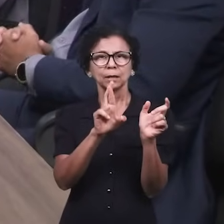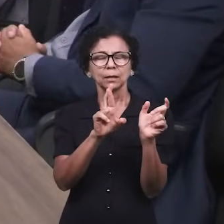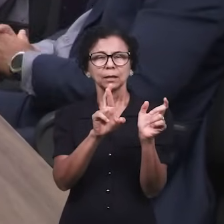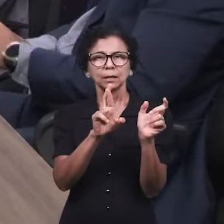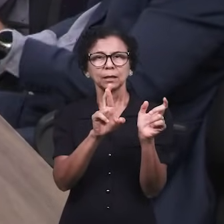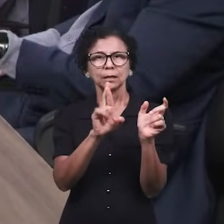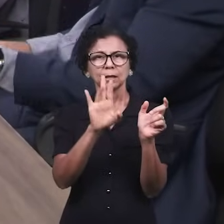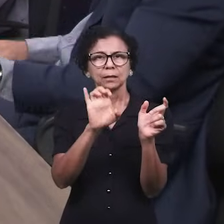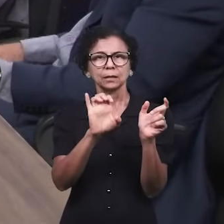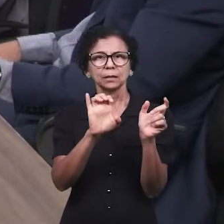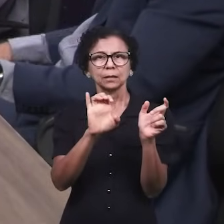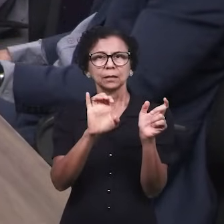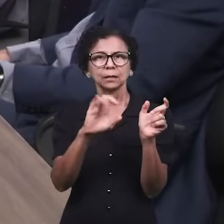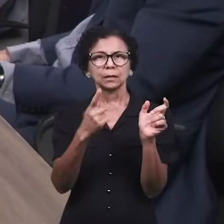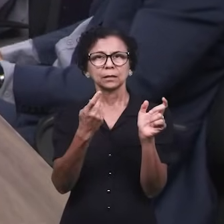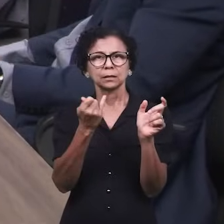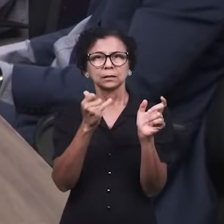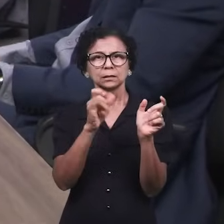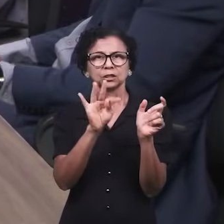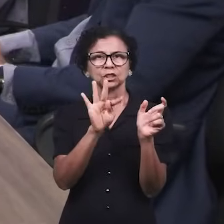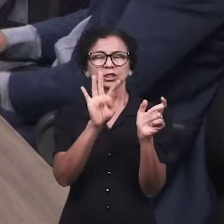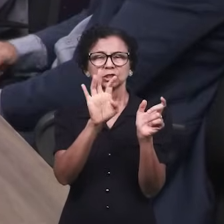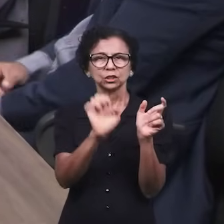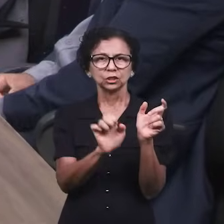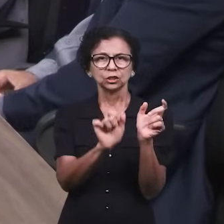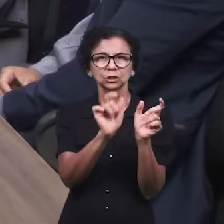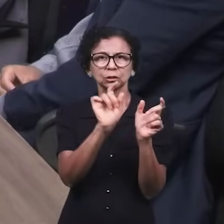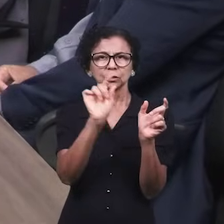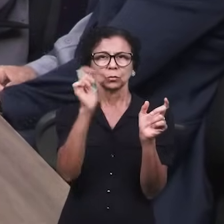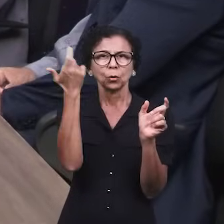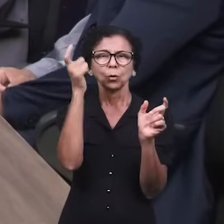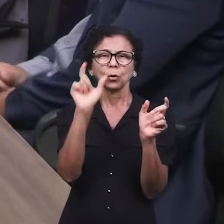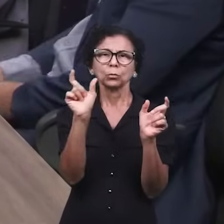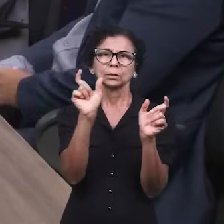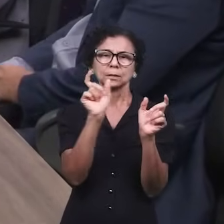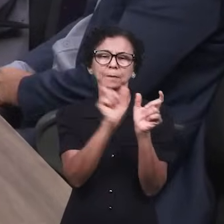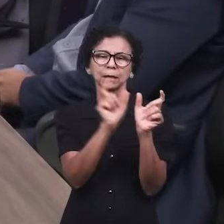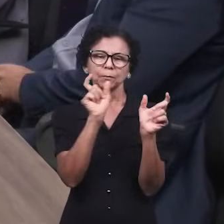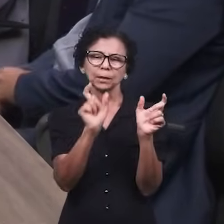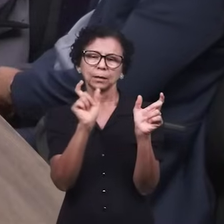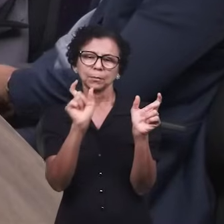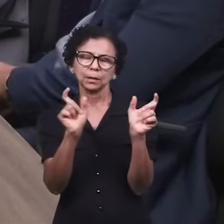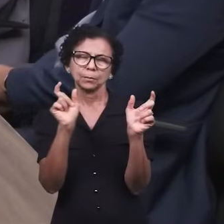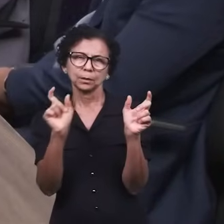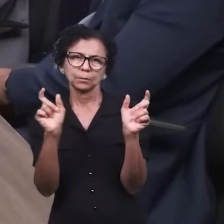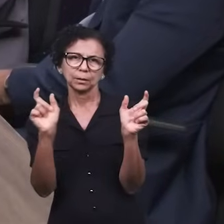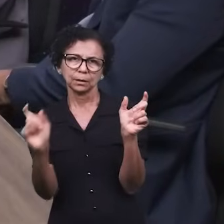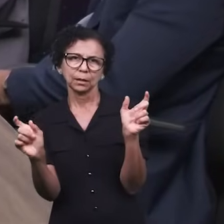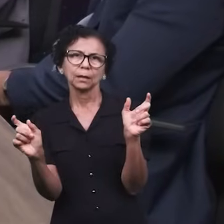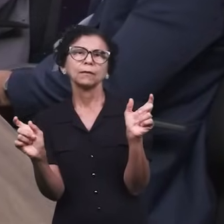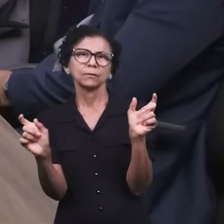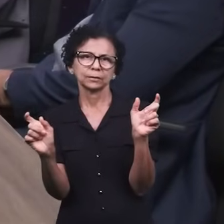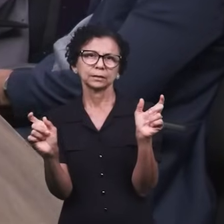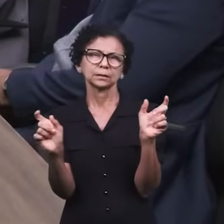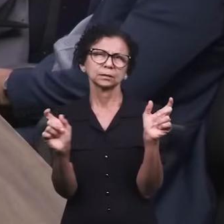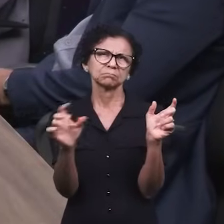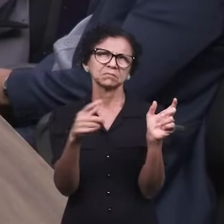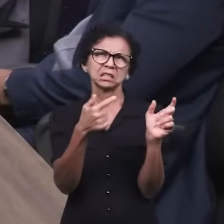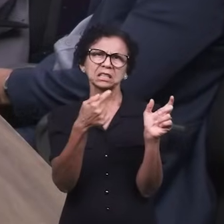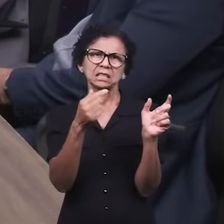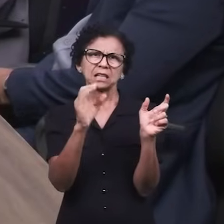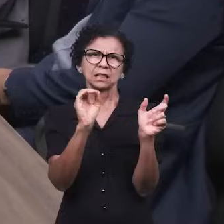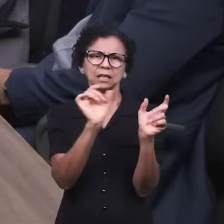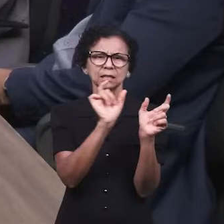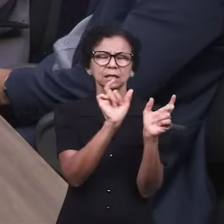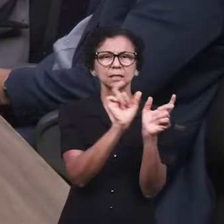se pode retirar várias outras palavras, e inclusive a informação é de que são cerca de